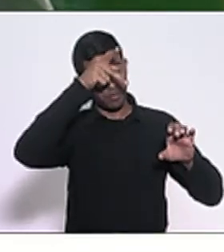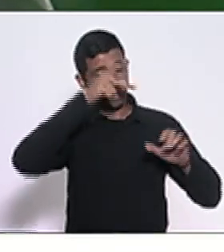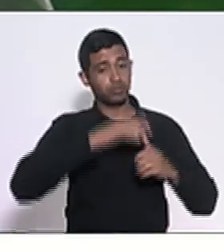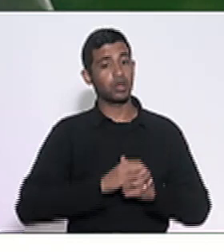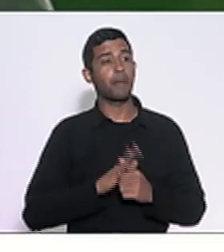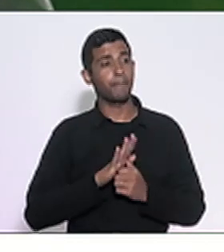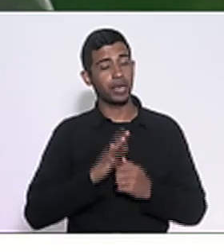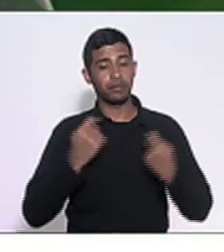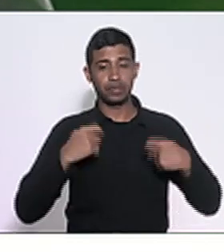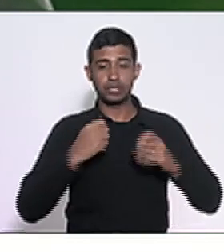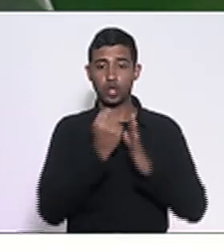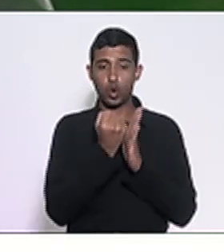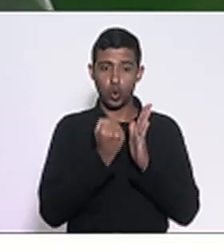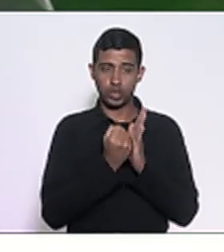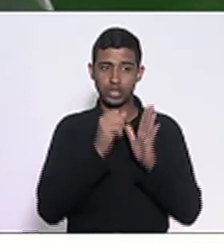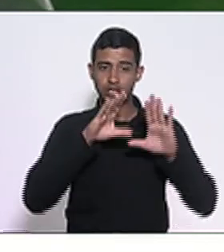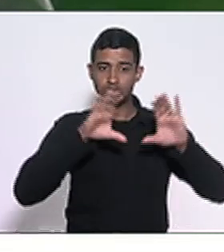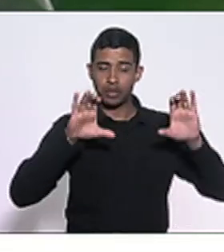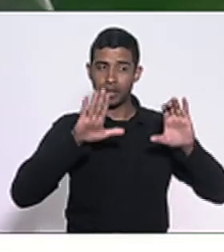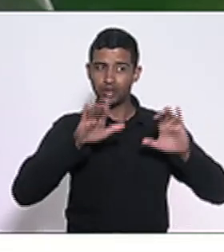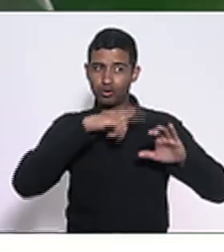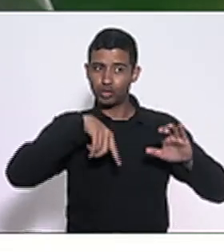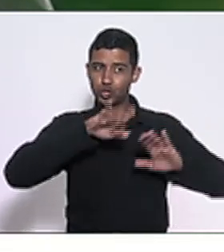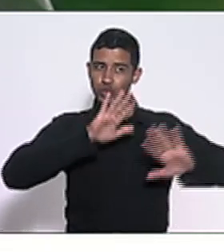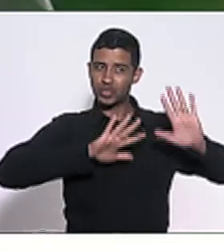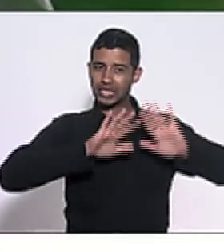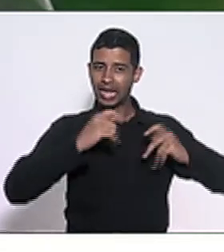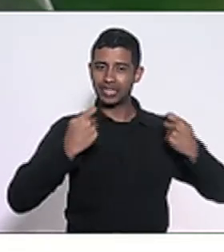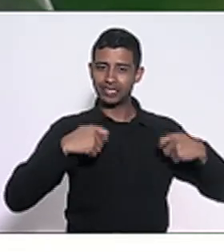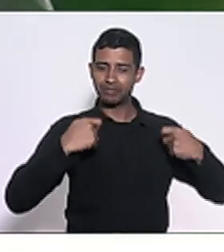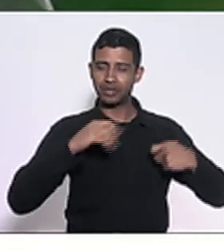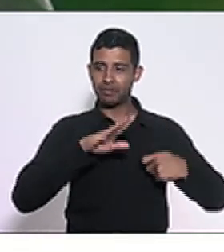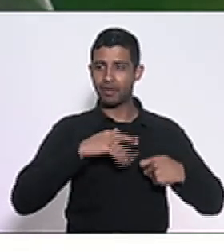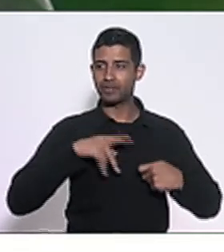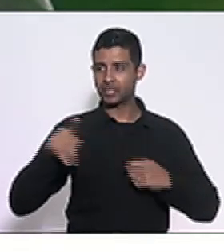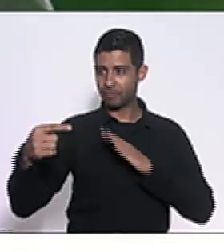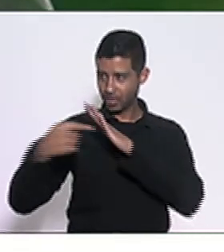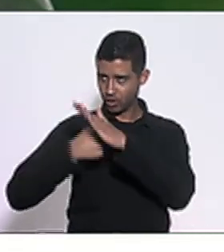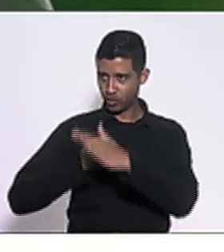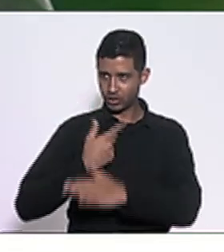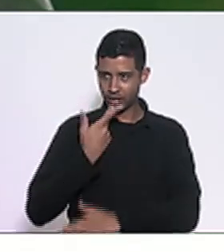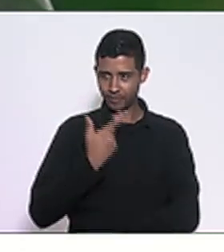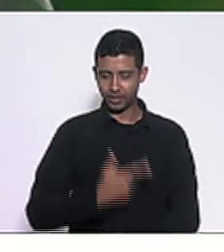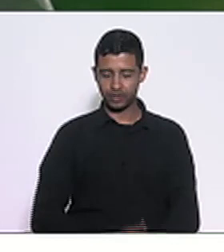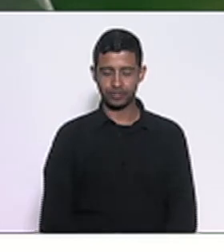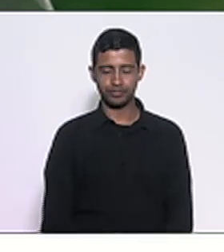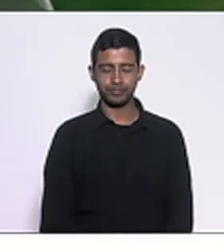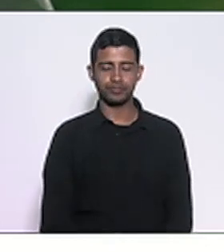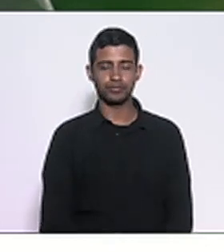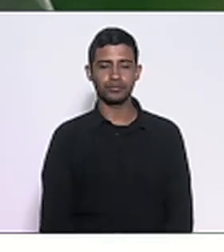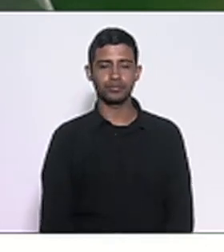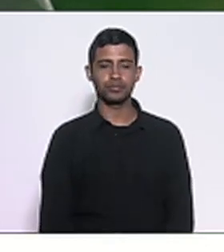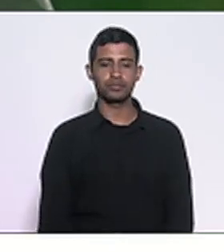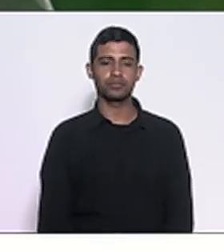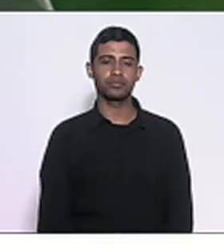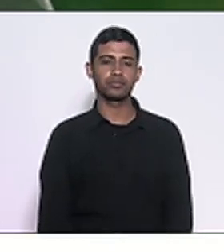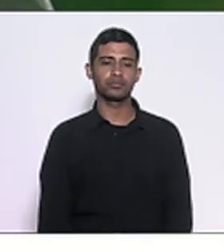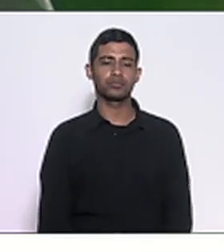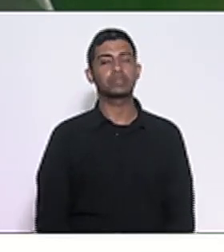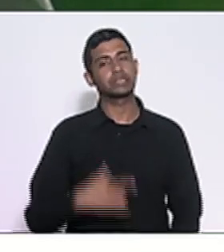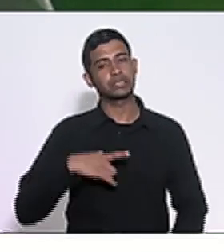Né? Mas temos que tomar muito cuidado nesse aspecto. Então, mas voltando à vossa pergunta, então, assim, desenvolvimento de